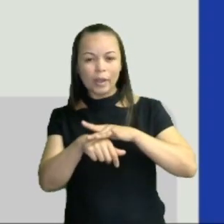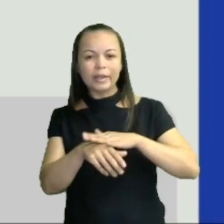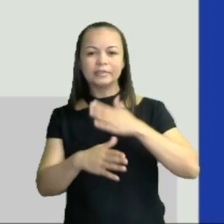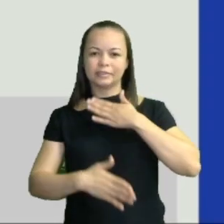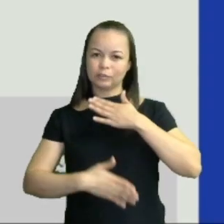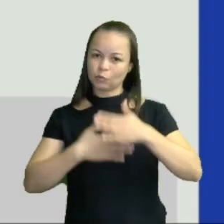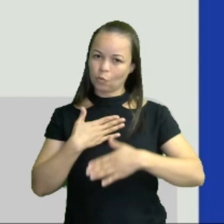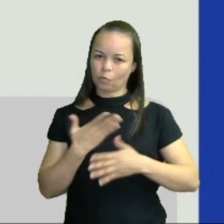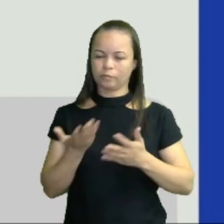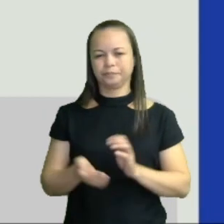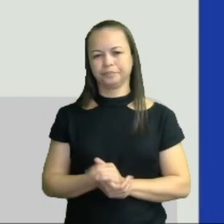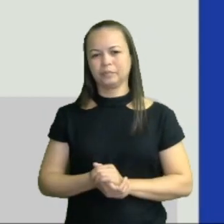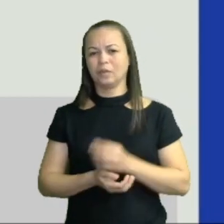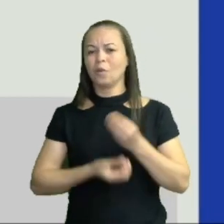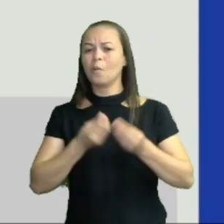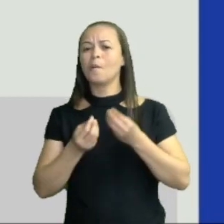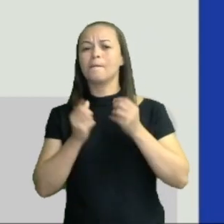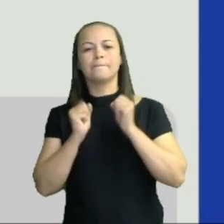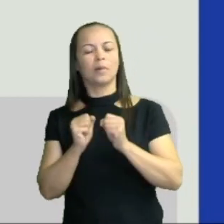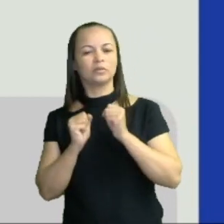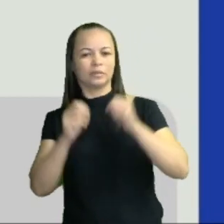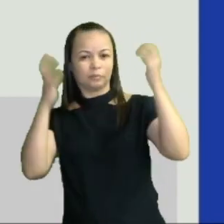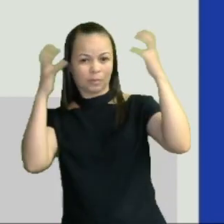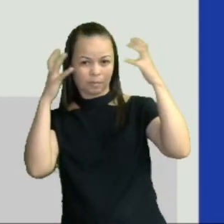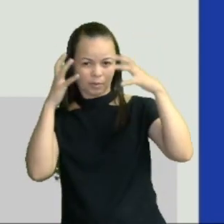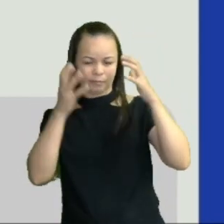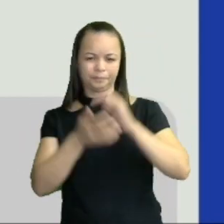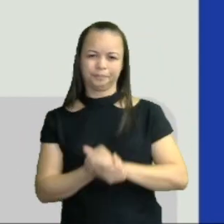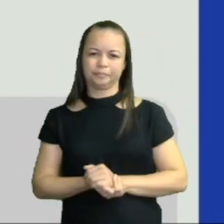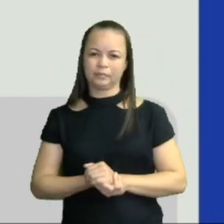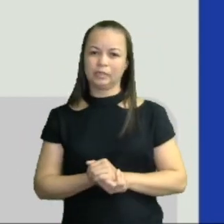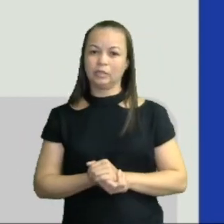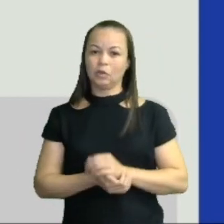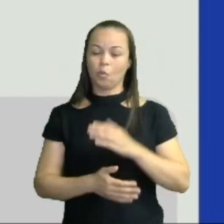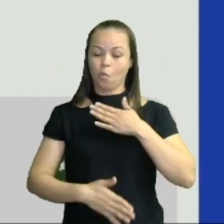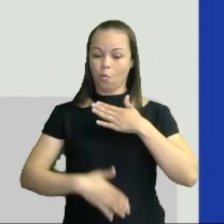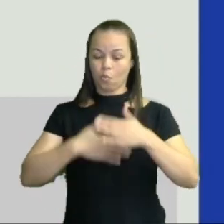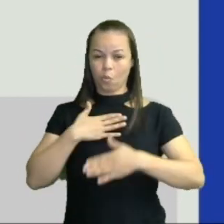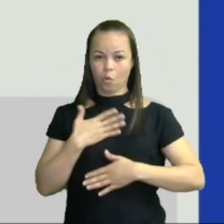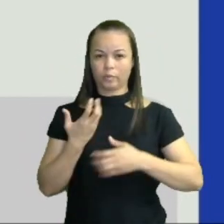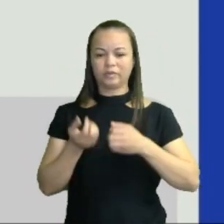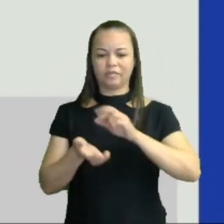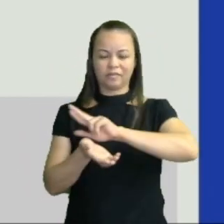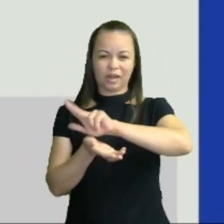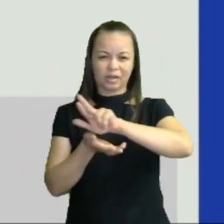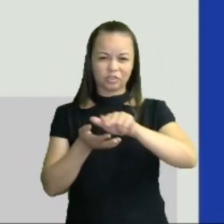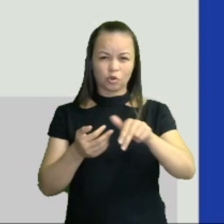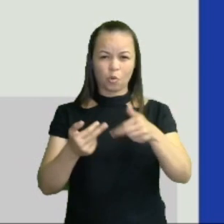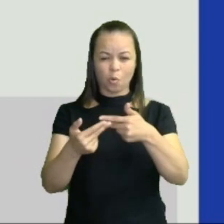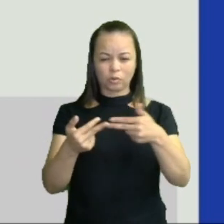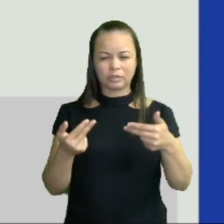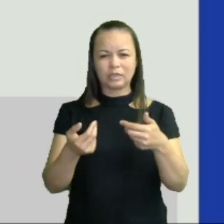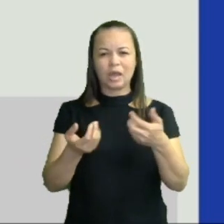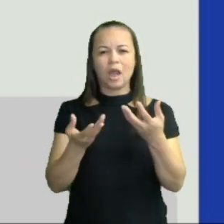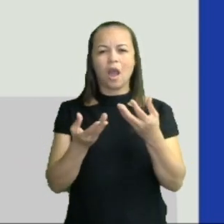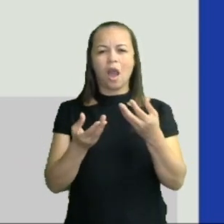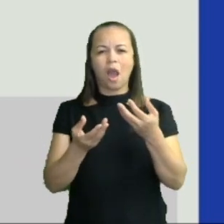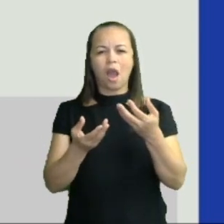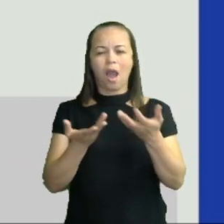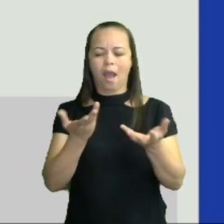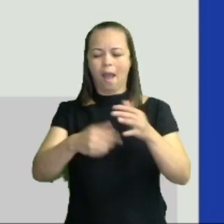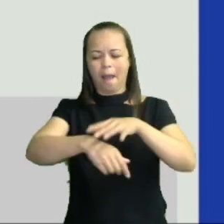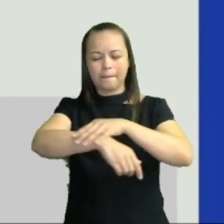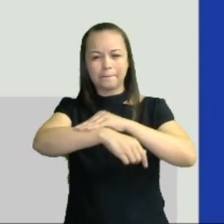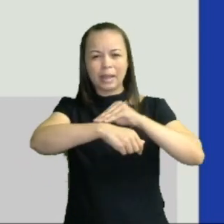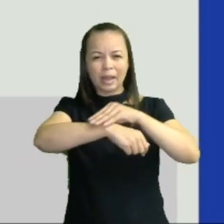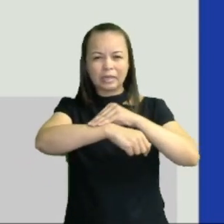banho? O corpo humano produz diversas secreções. Além delas, a pele se autolubrifica